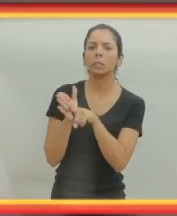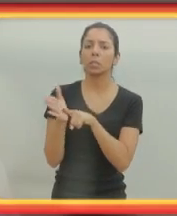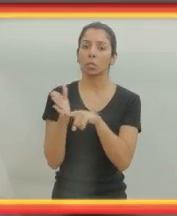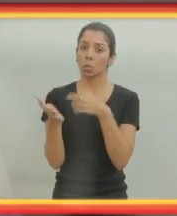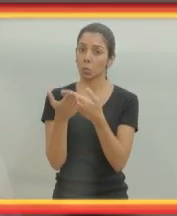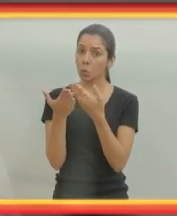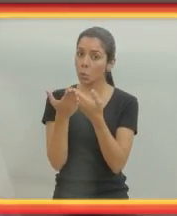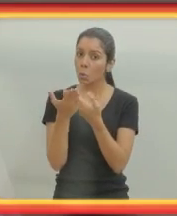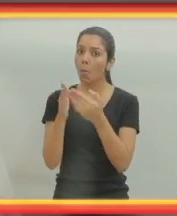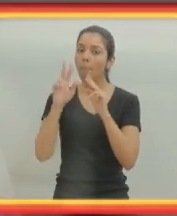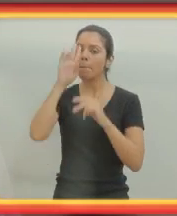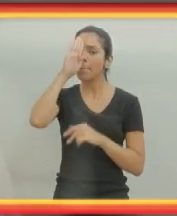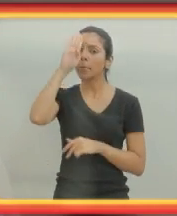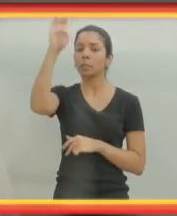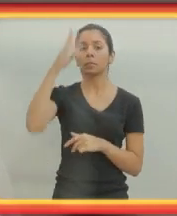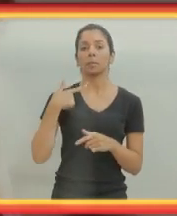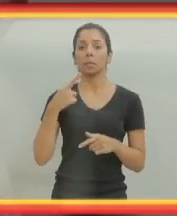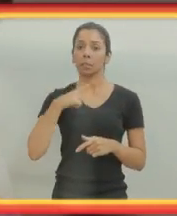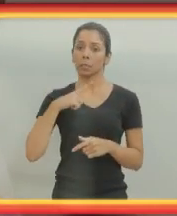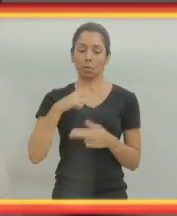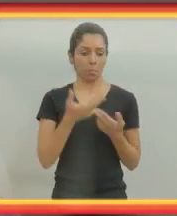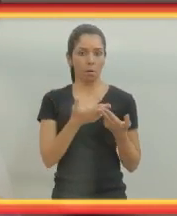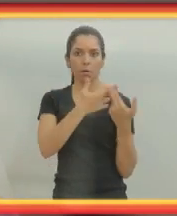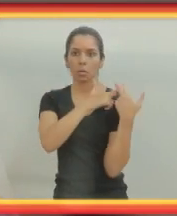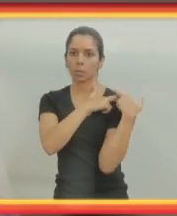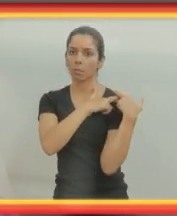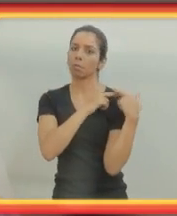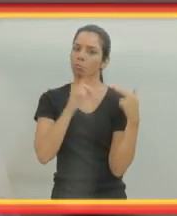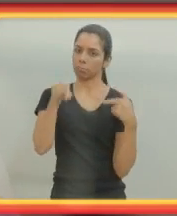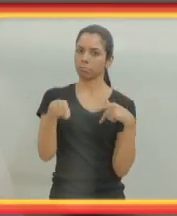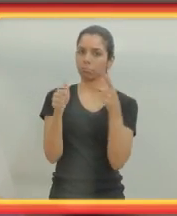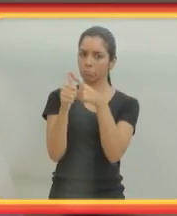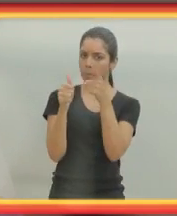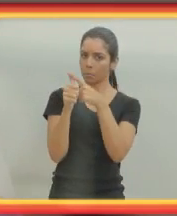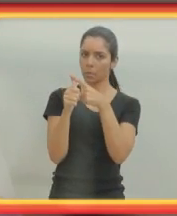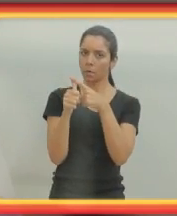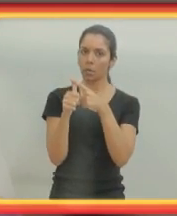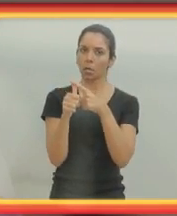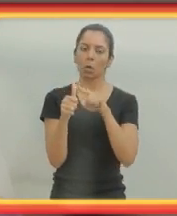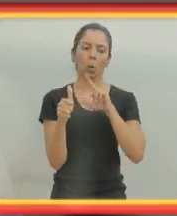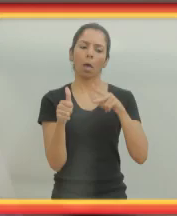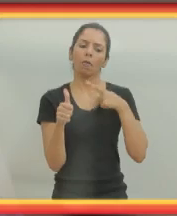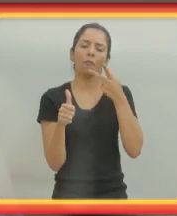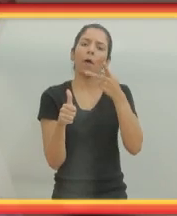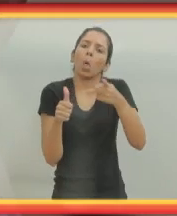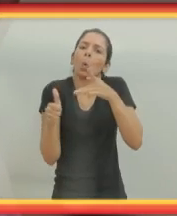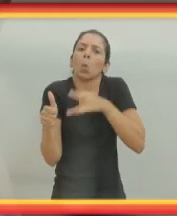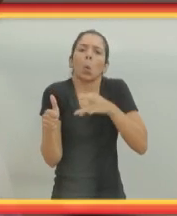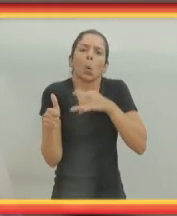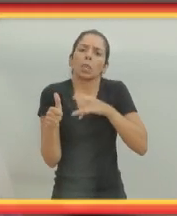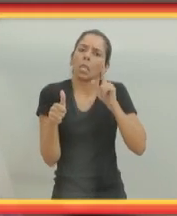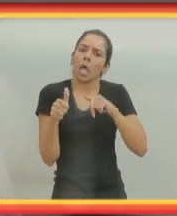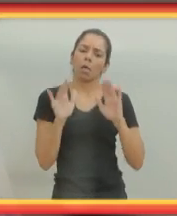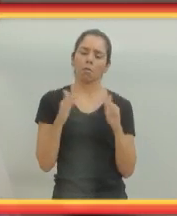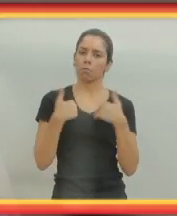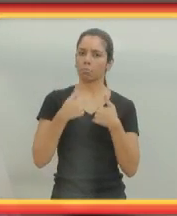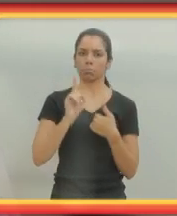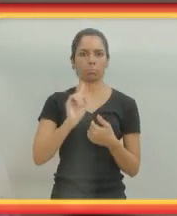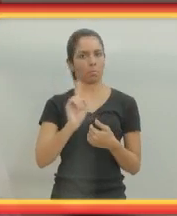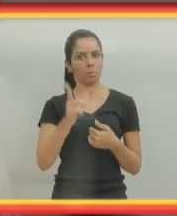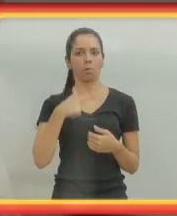estudo, principalmente por termos uma certa responsabilidade, primeiro, de não vitimizar, né? Não acho